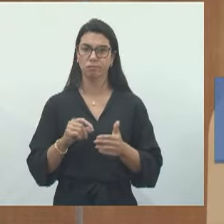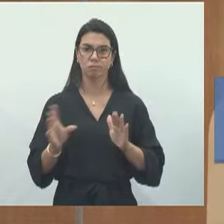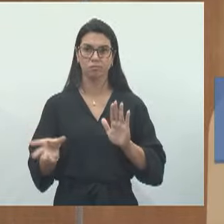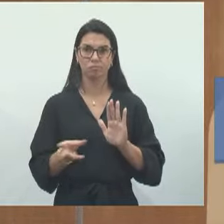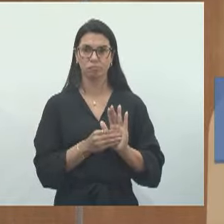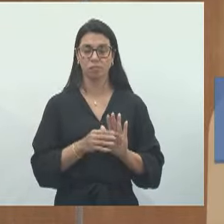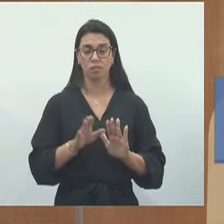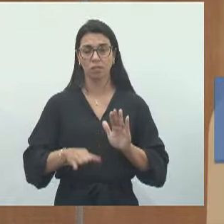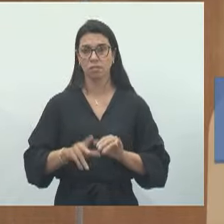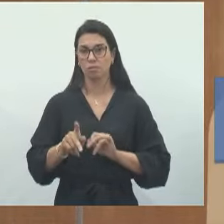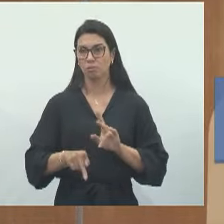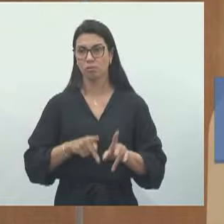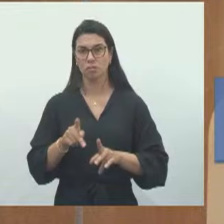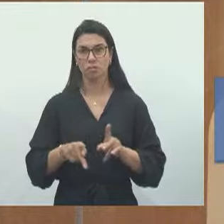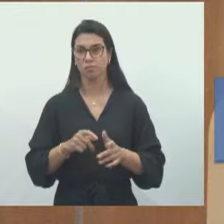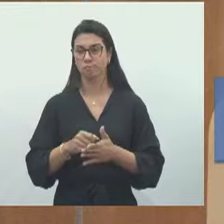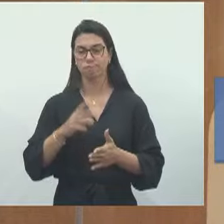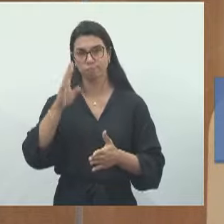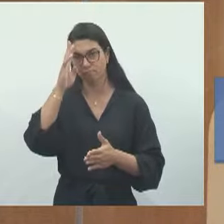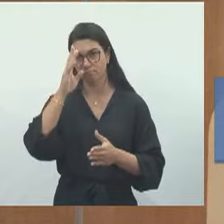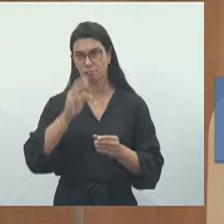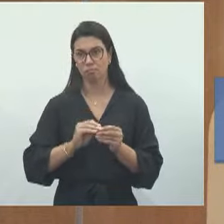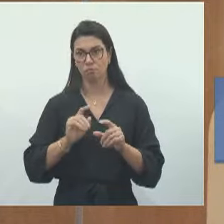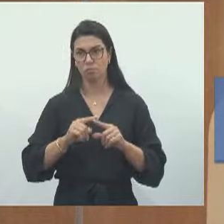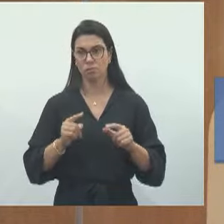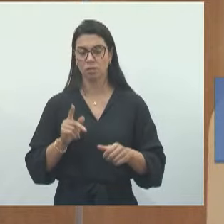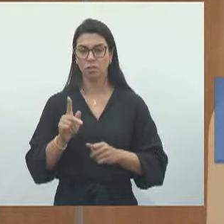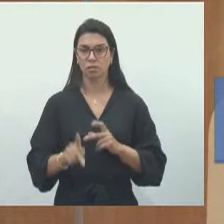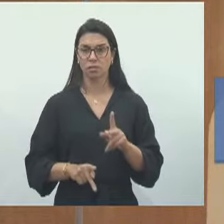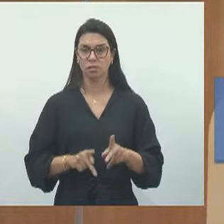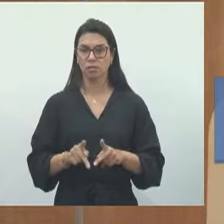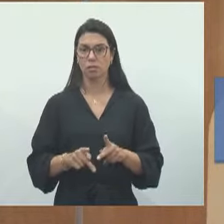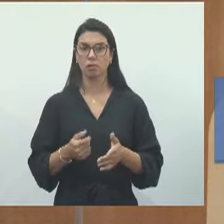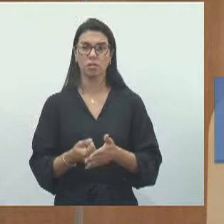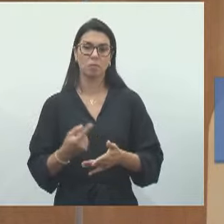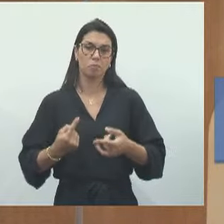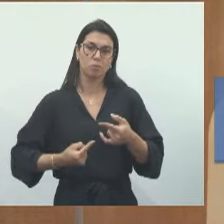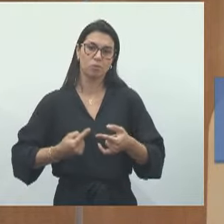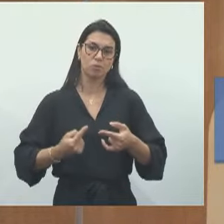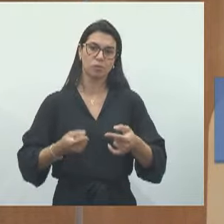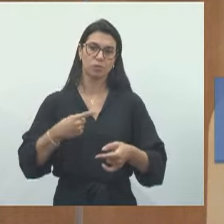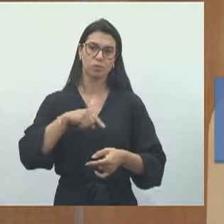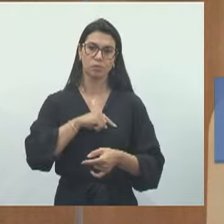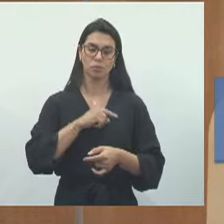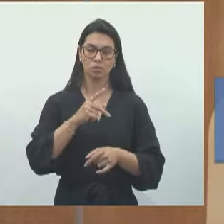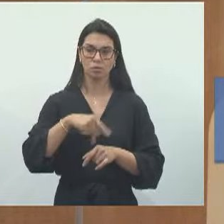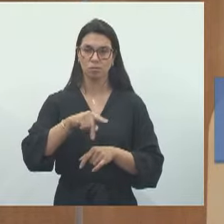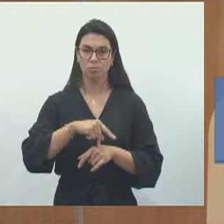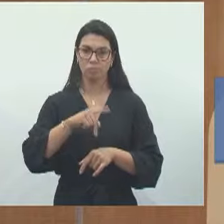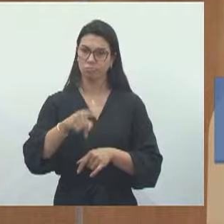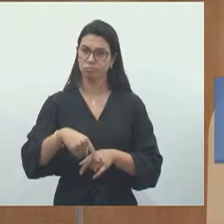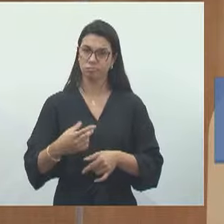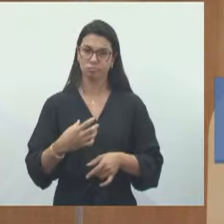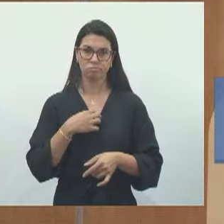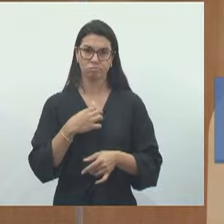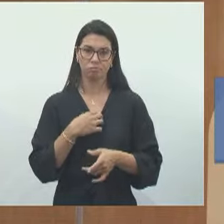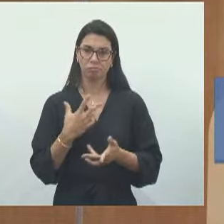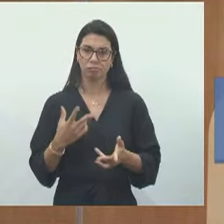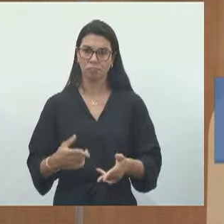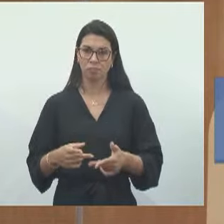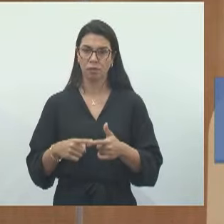não entende isso, mas é a política, né? O jeito de fazer a política no nosso país é dessa forma, né? E assim que a gente